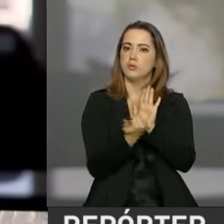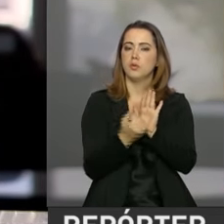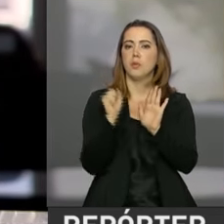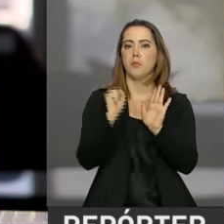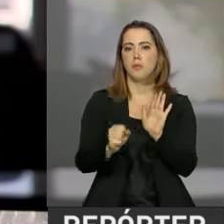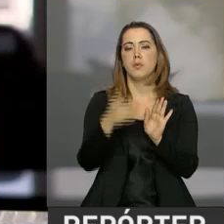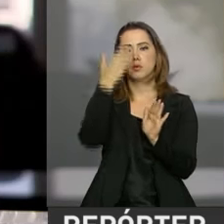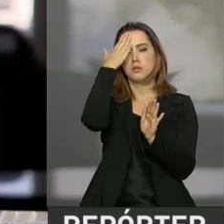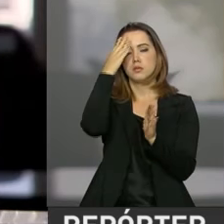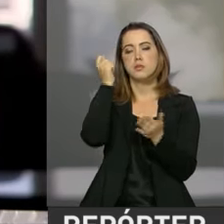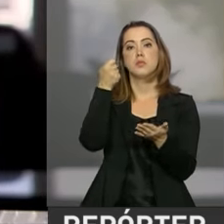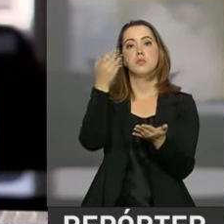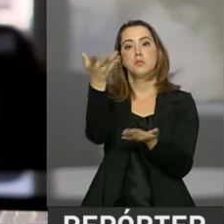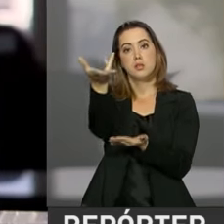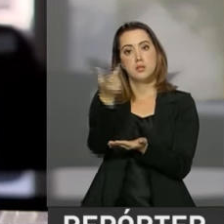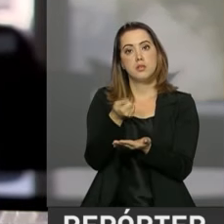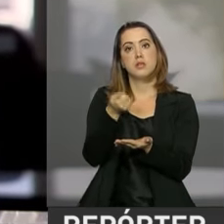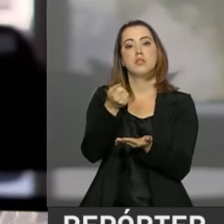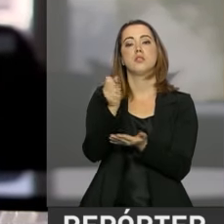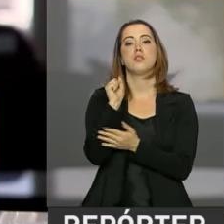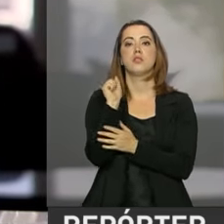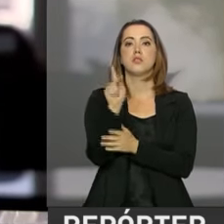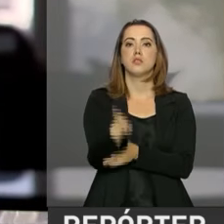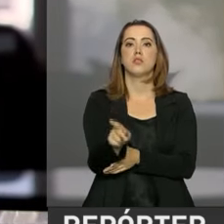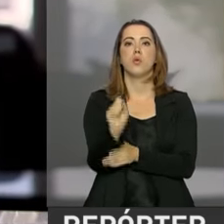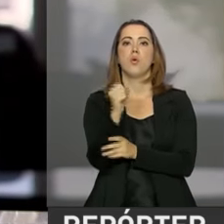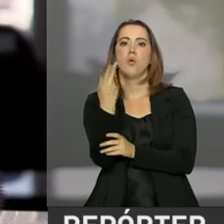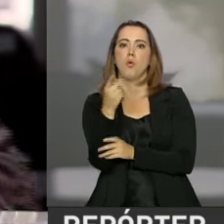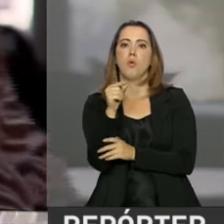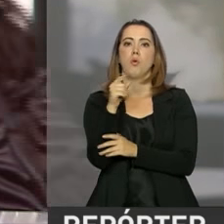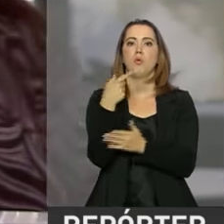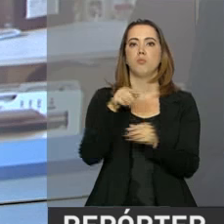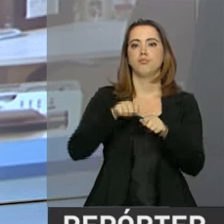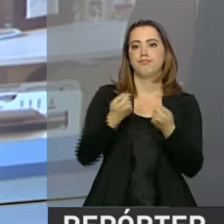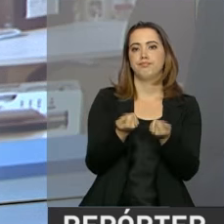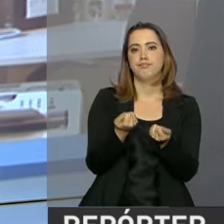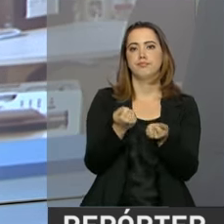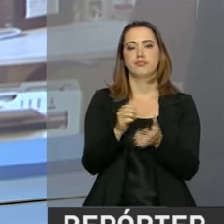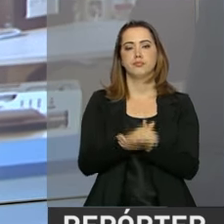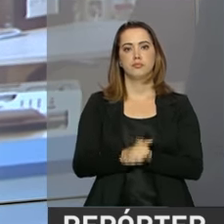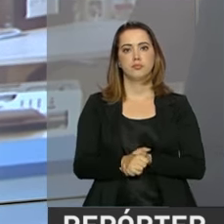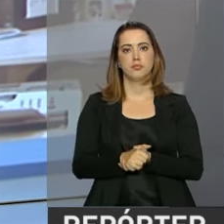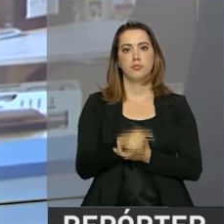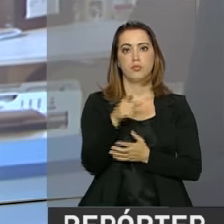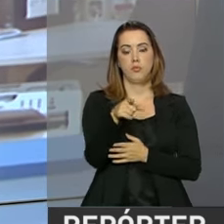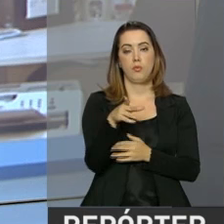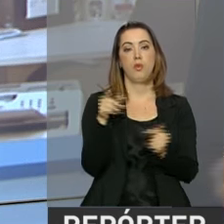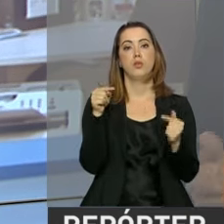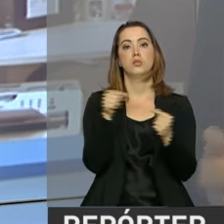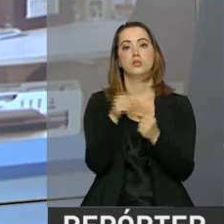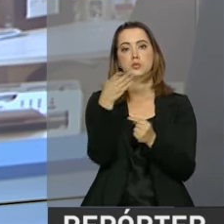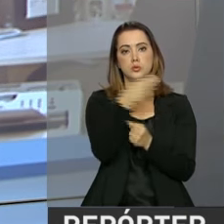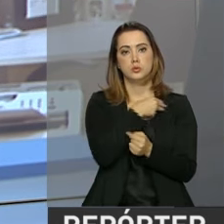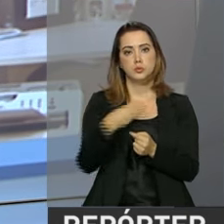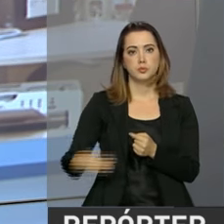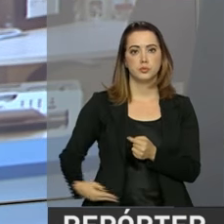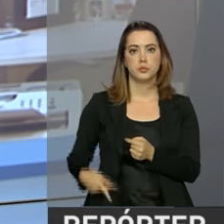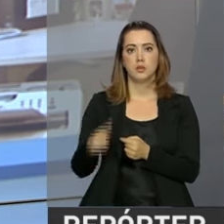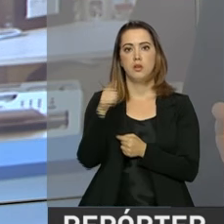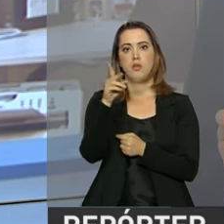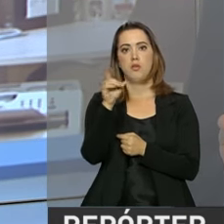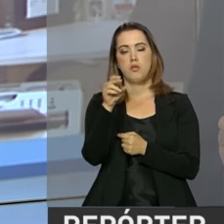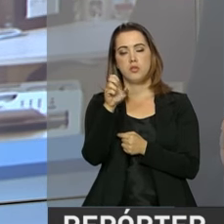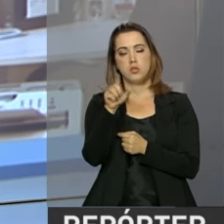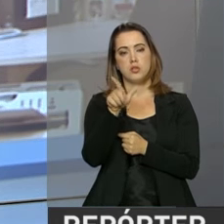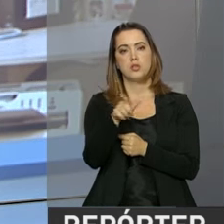ter a certeza que receberão seus benefícios e não viverão com a Previdência quebrada. Ainda de acordo com o ministro Gedel Vieira Lima,